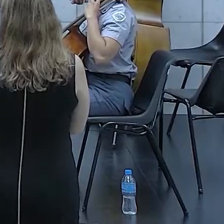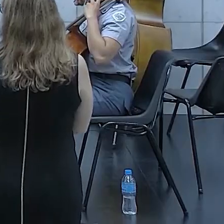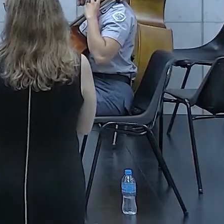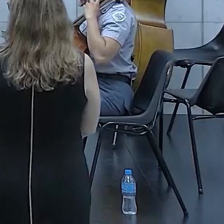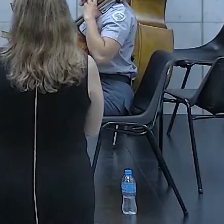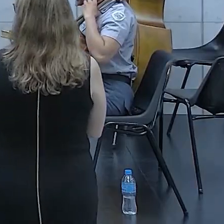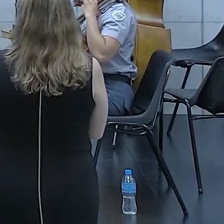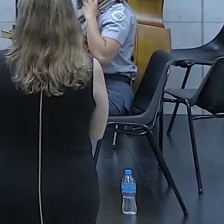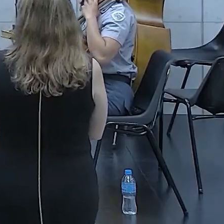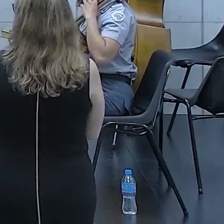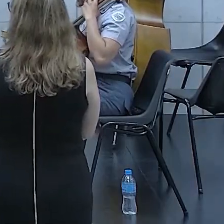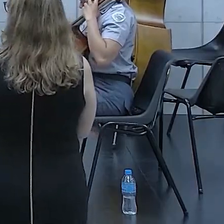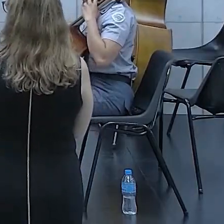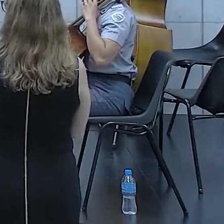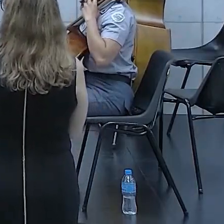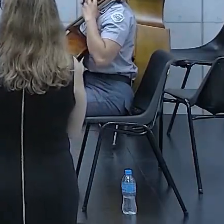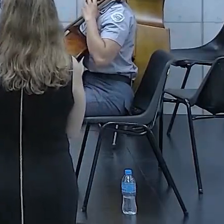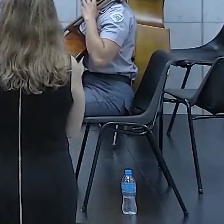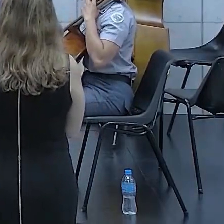de Souza.